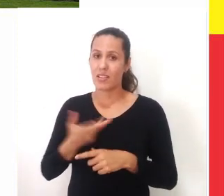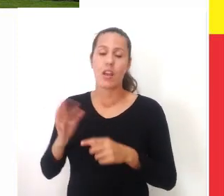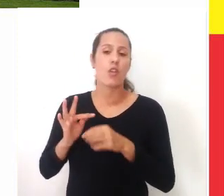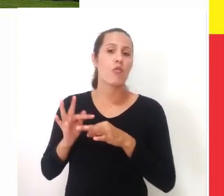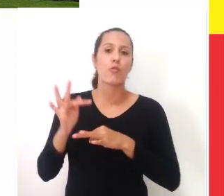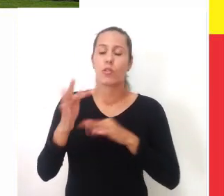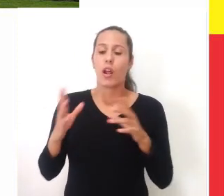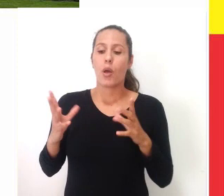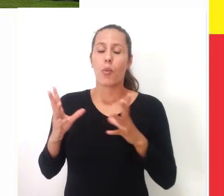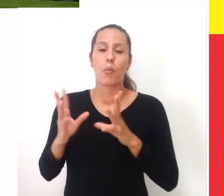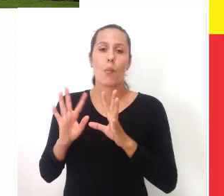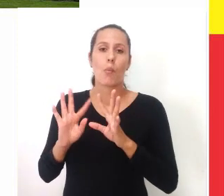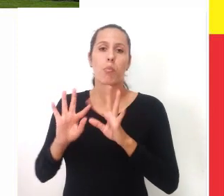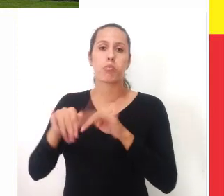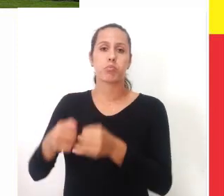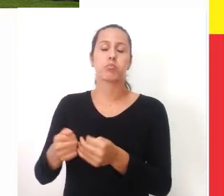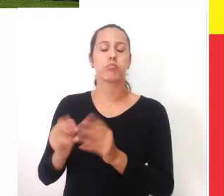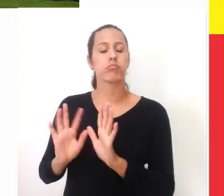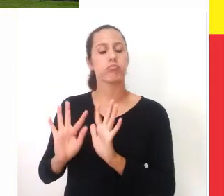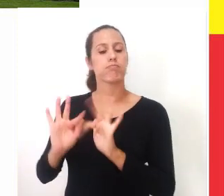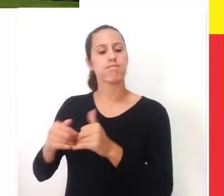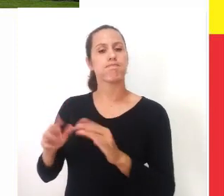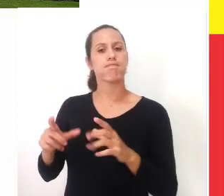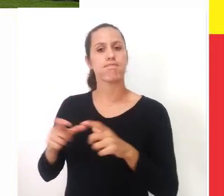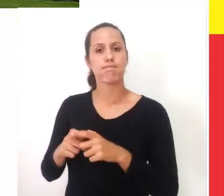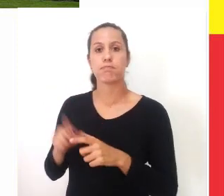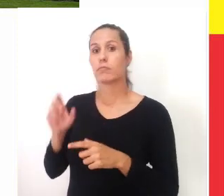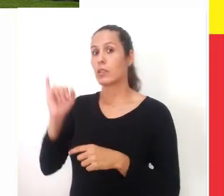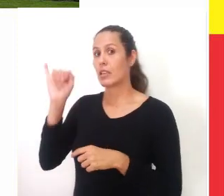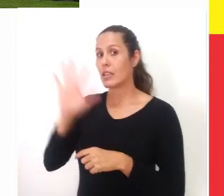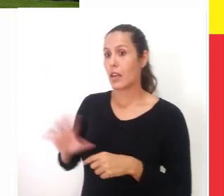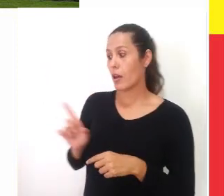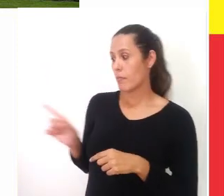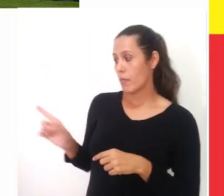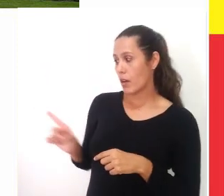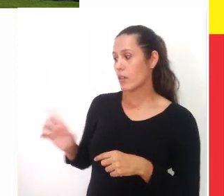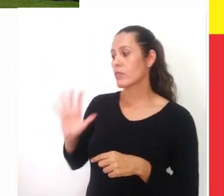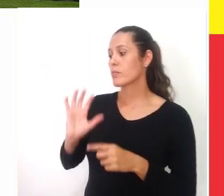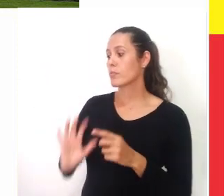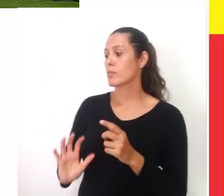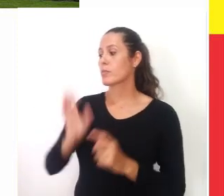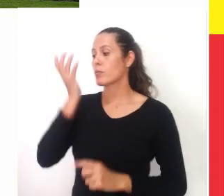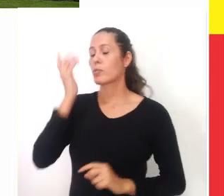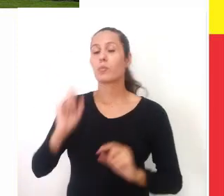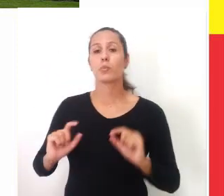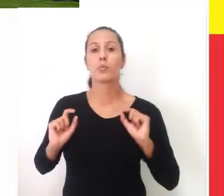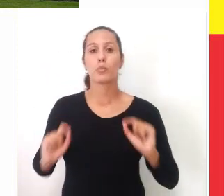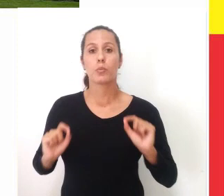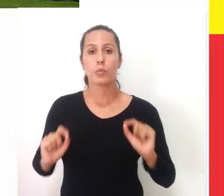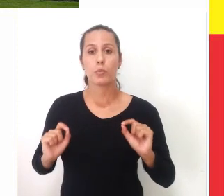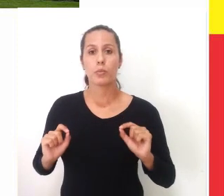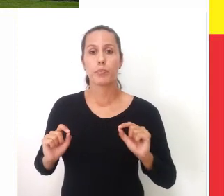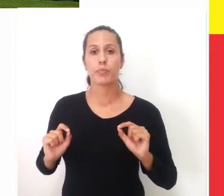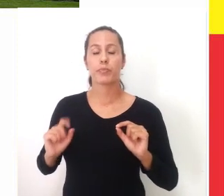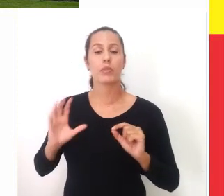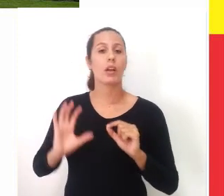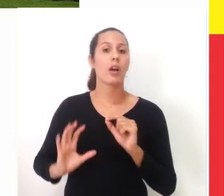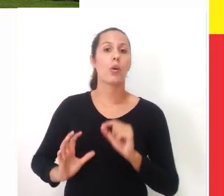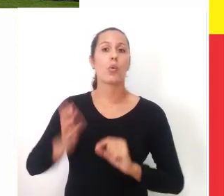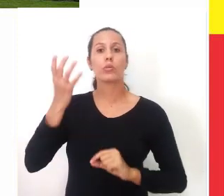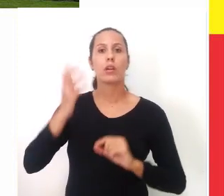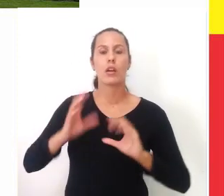tem fim, que vai se esgotar. E, conforme a imagem, ela ocorre